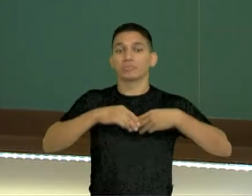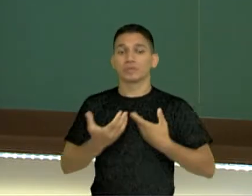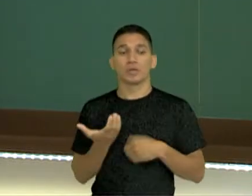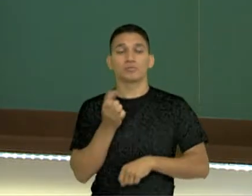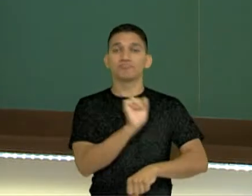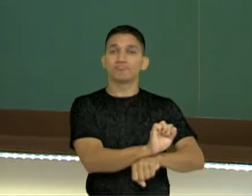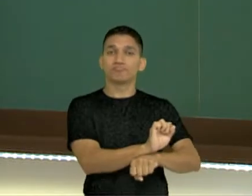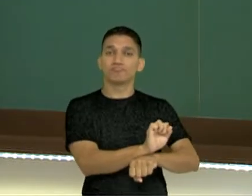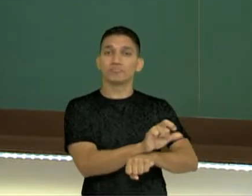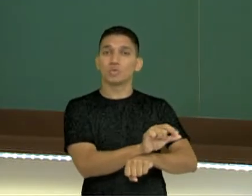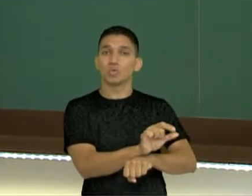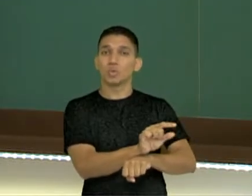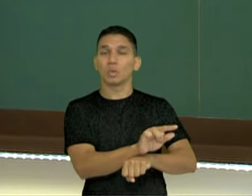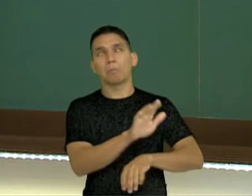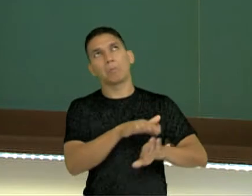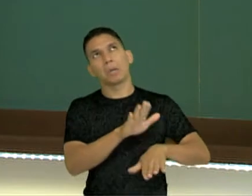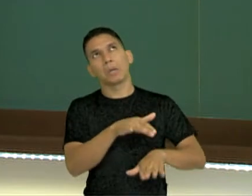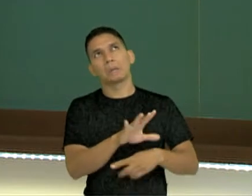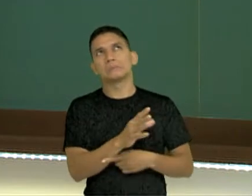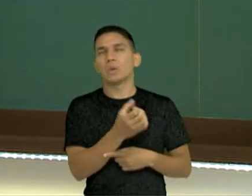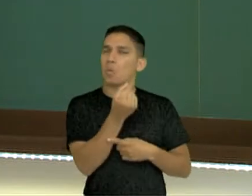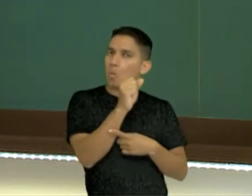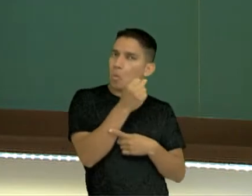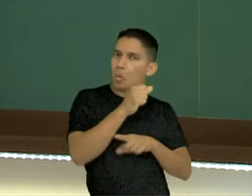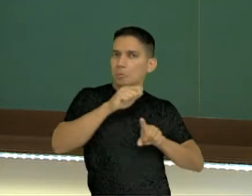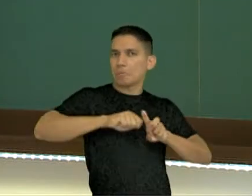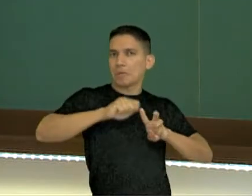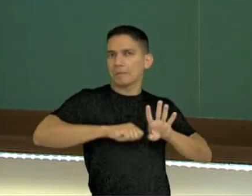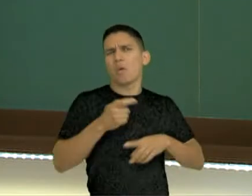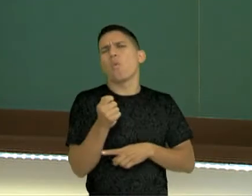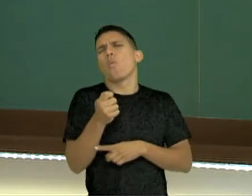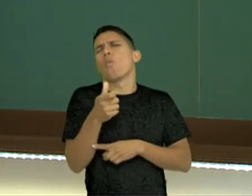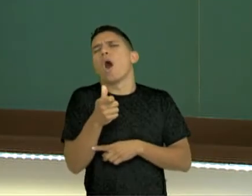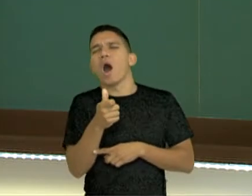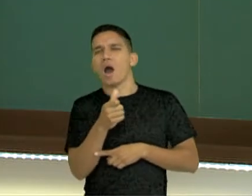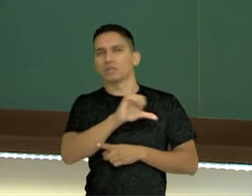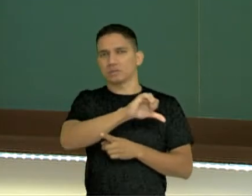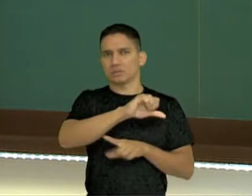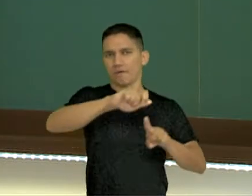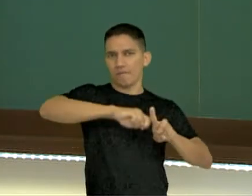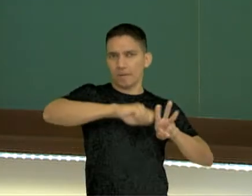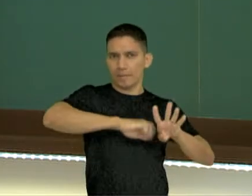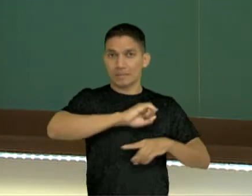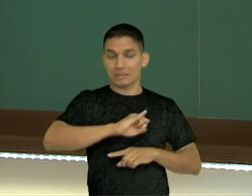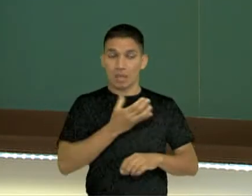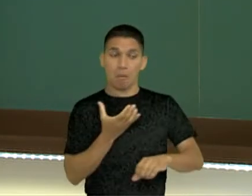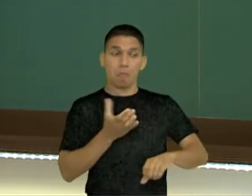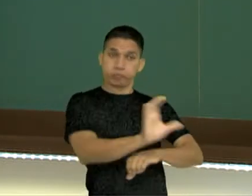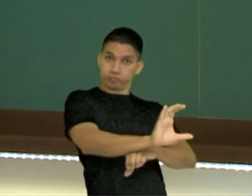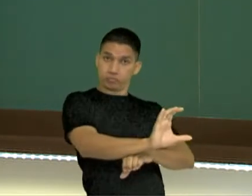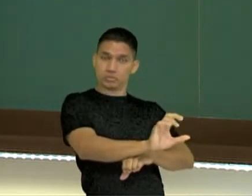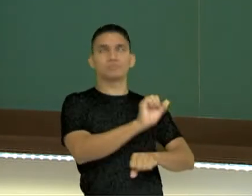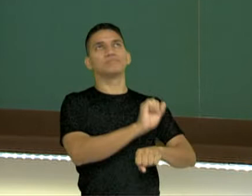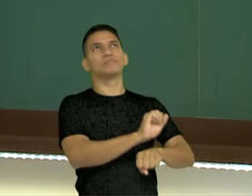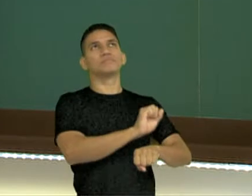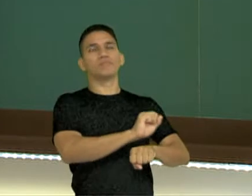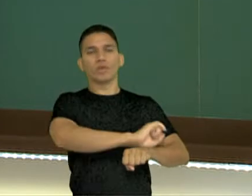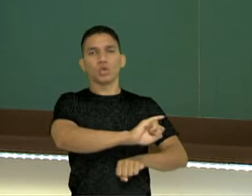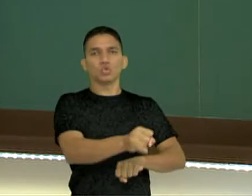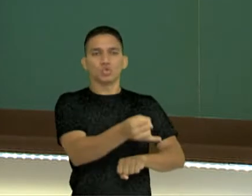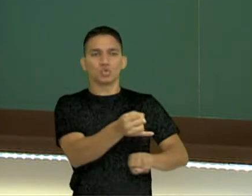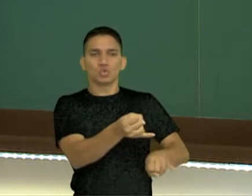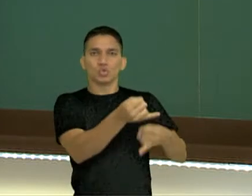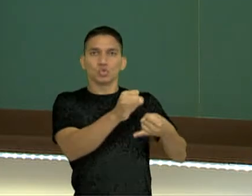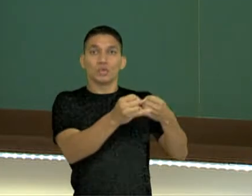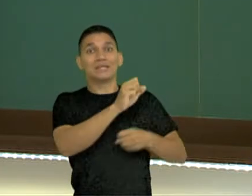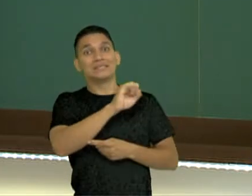aplicado um pouco mais de 8 meses, ou seja, quase 9 meses. Se essa aplicação, por exemplo, fosse